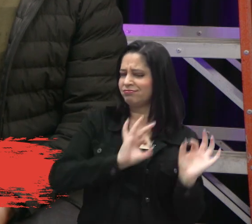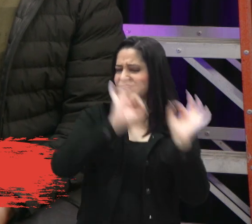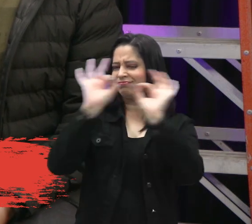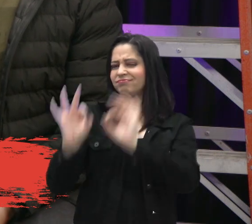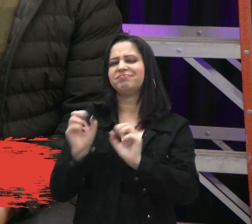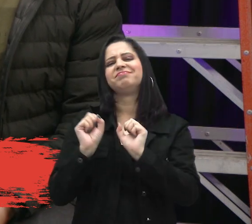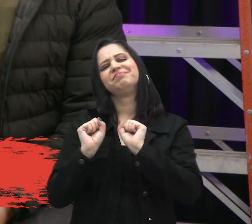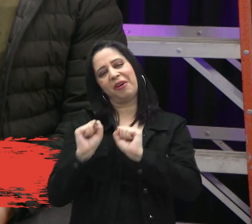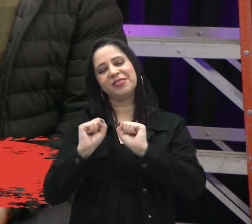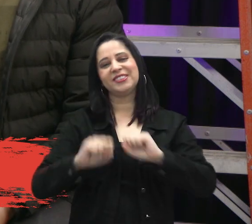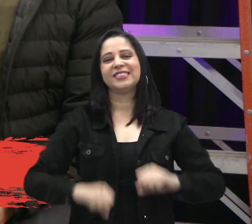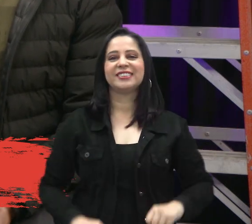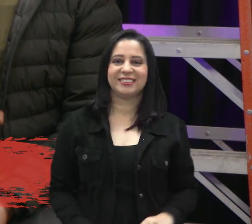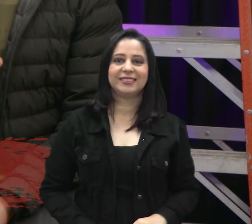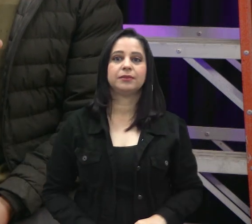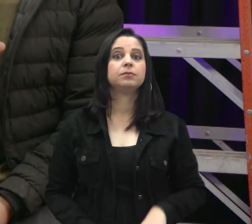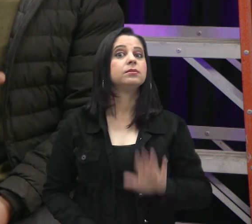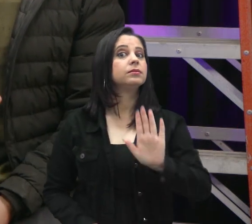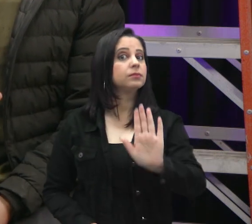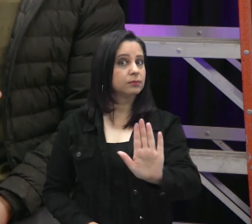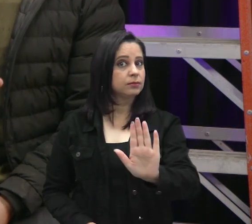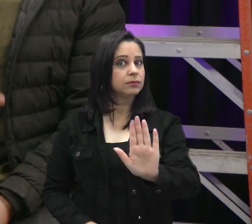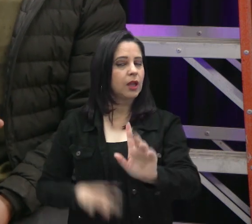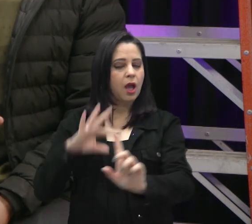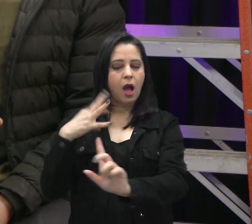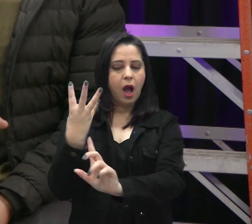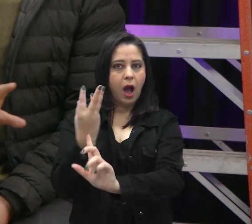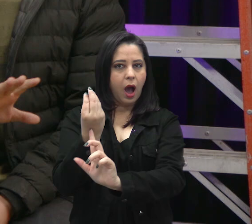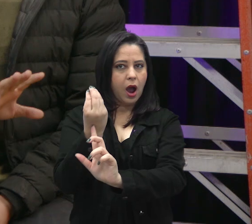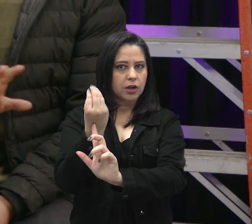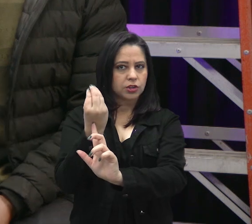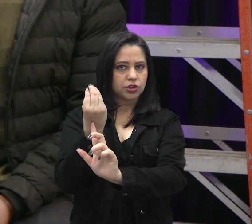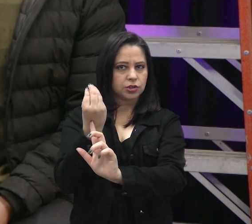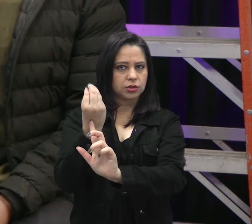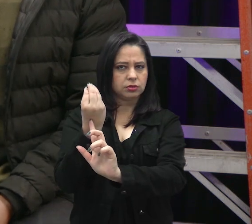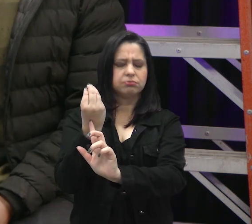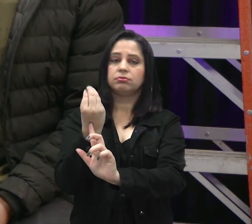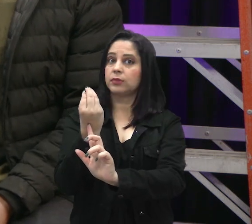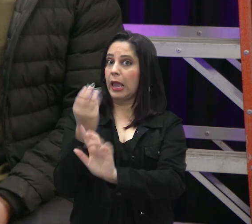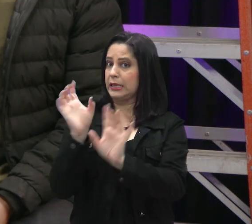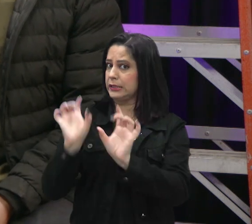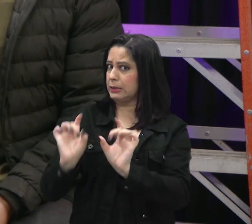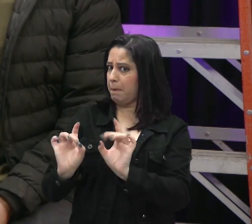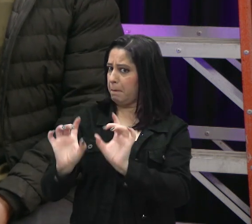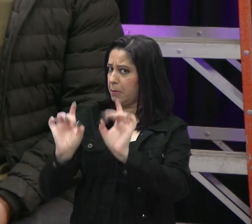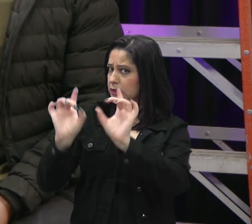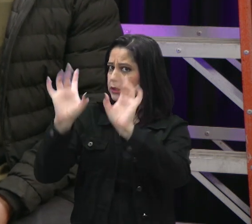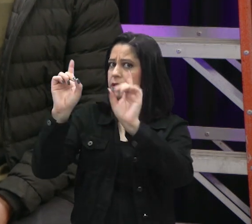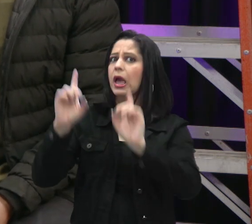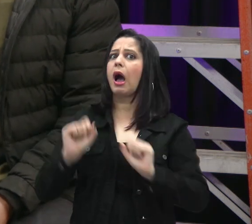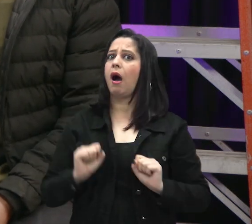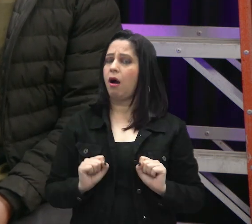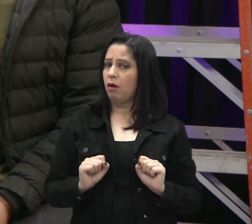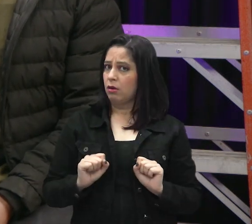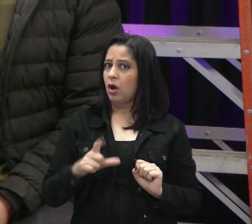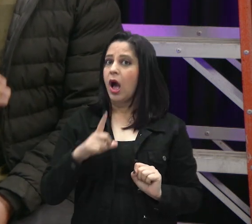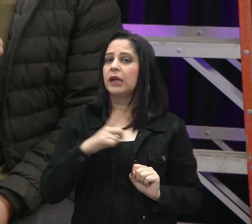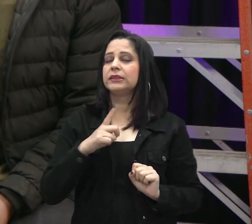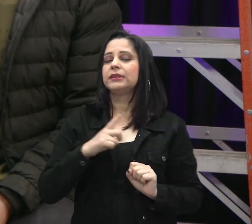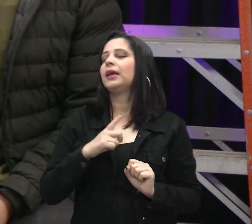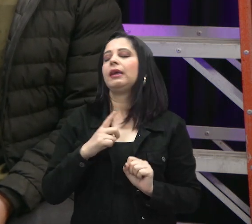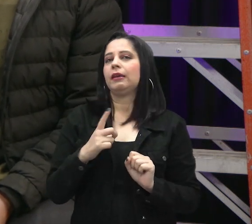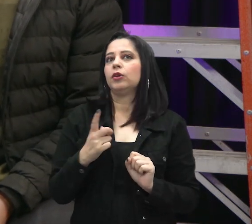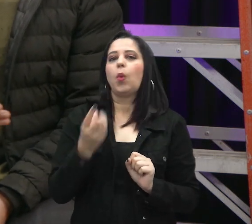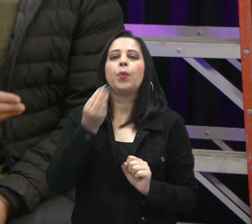youtube.com/TV Câmara SJC. E ó, pessoal, olha só, hein? A arte tem poder do quê? Muitos poderes, né? Opa, muitos poderes mas mesmo. Principalmente de